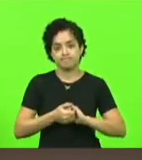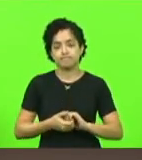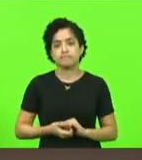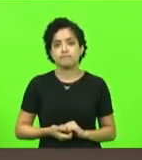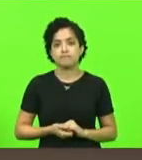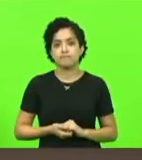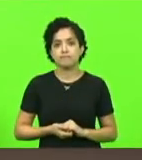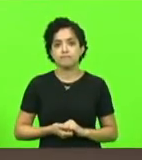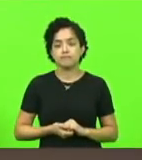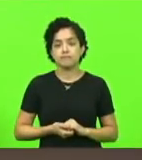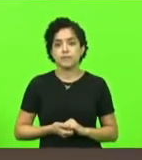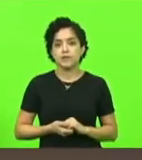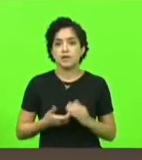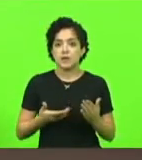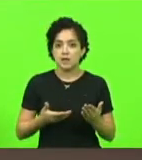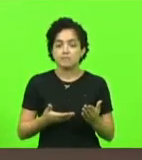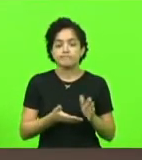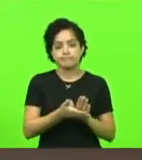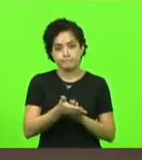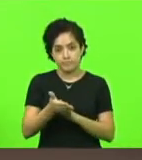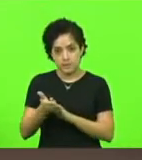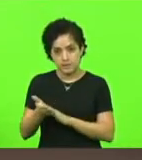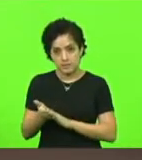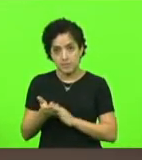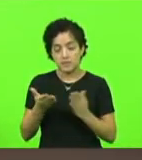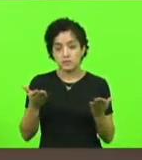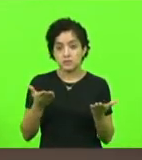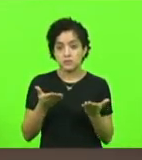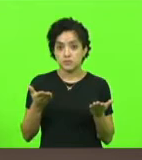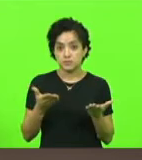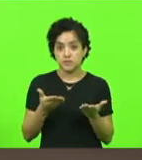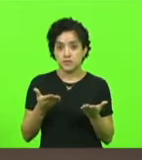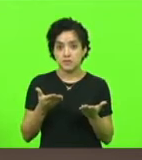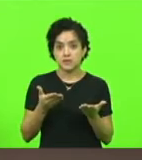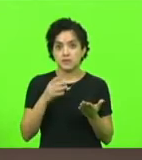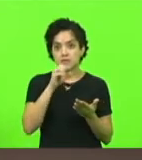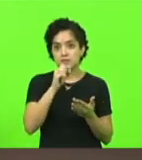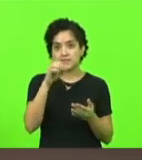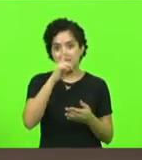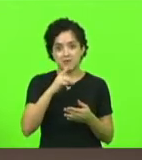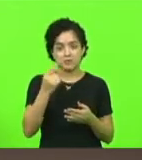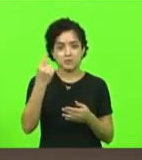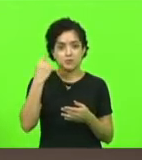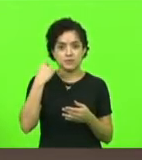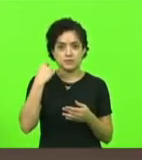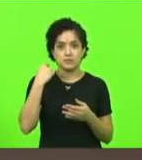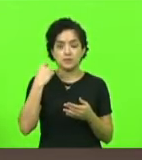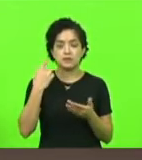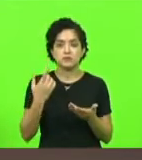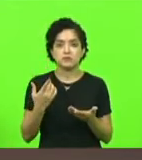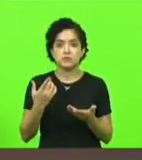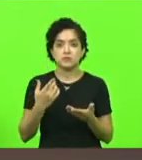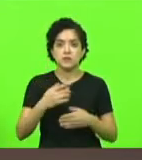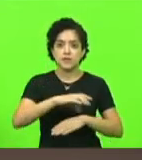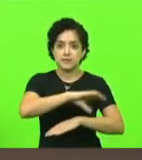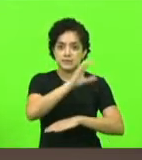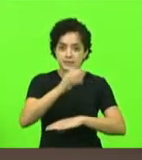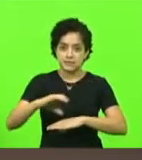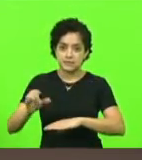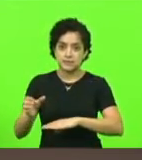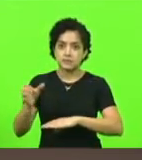É complicado, mas parabéns aos deputados. Eu tive esse final de semana o roteiro lá pelo extremo oeste, desde Diniz Cerqueira até Ituporanga,